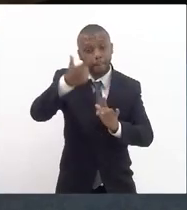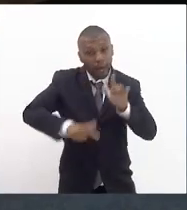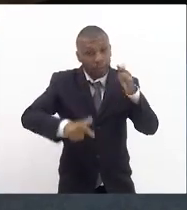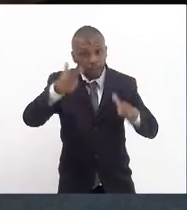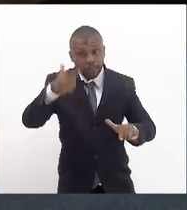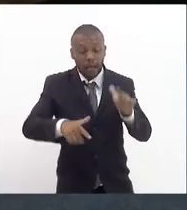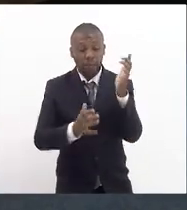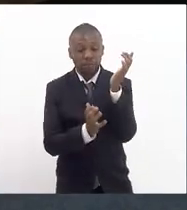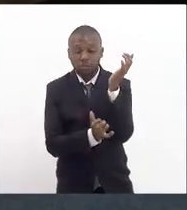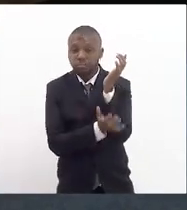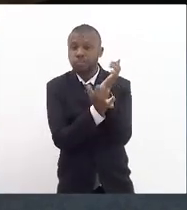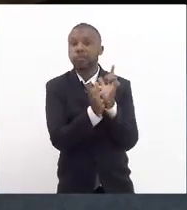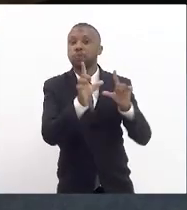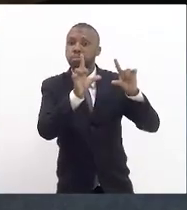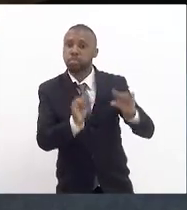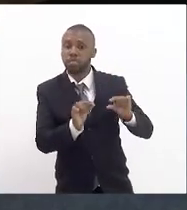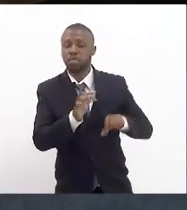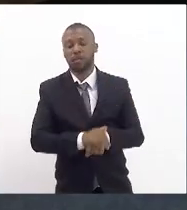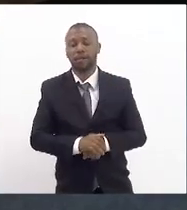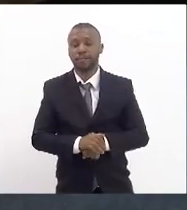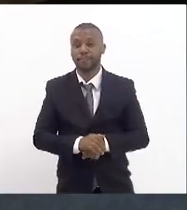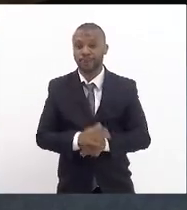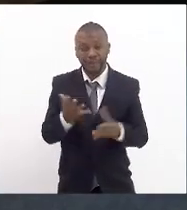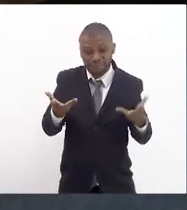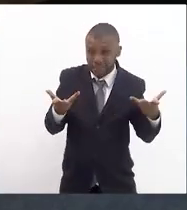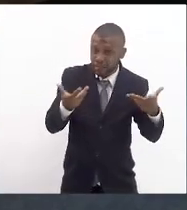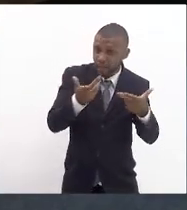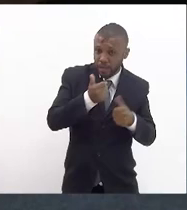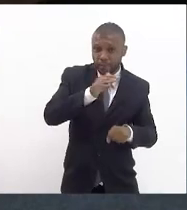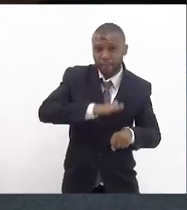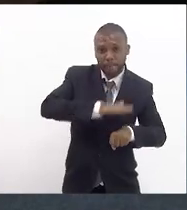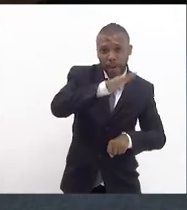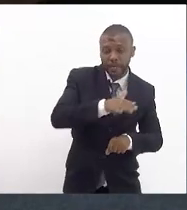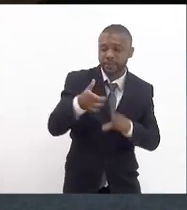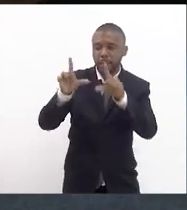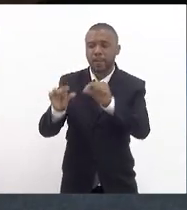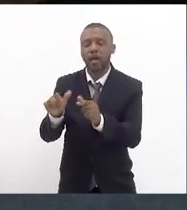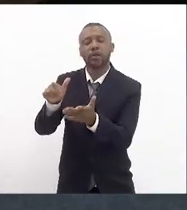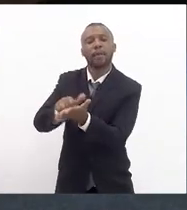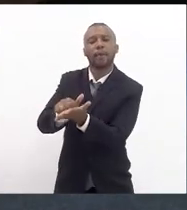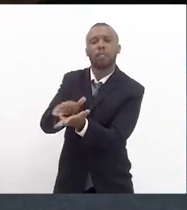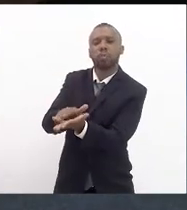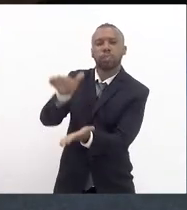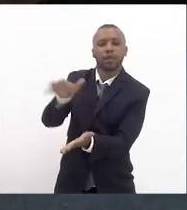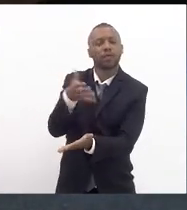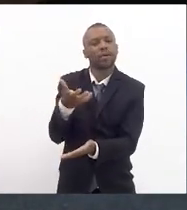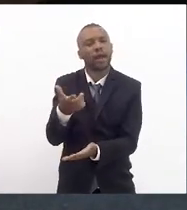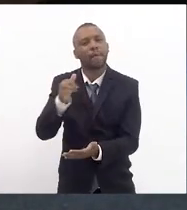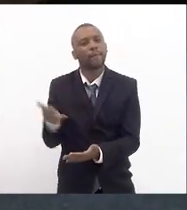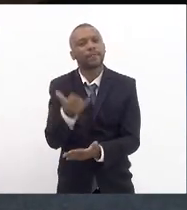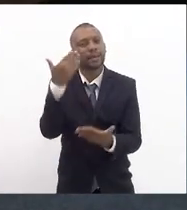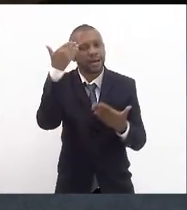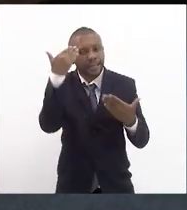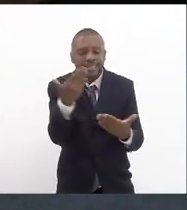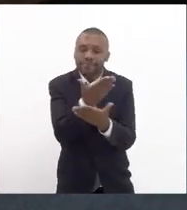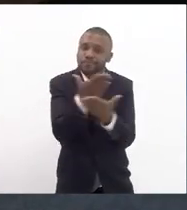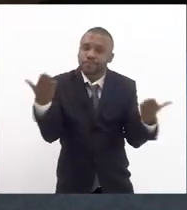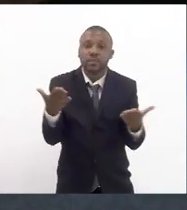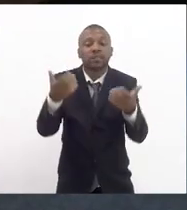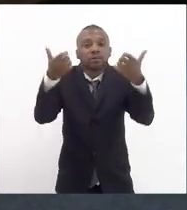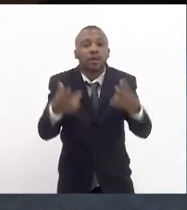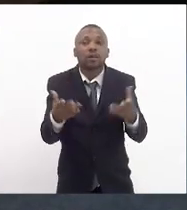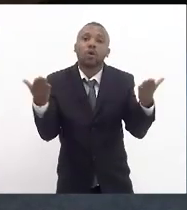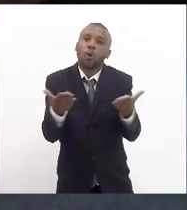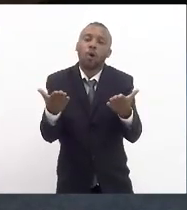mais eficiência e menos papelada. Então, queria agradecer a todos e dizer que os produtores